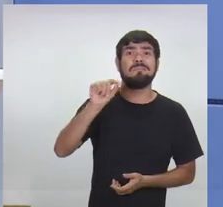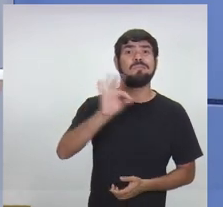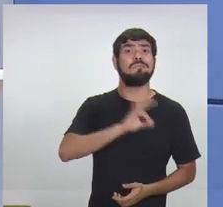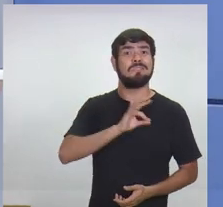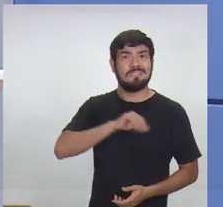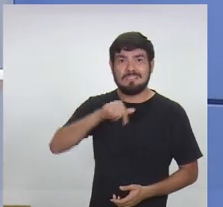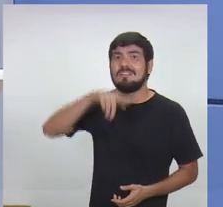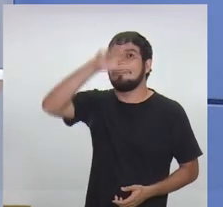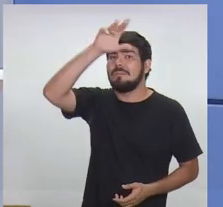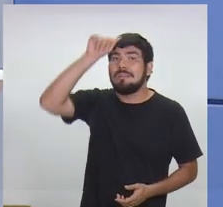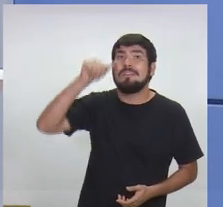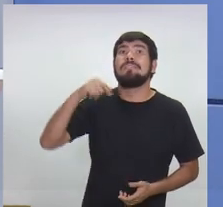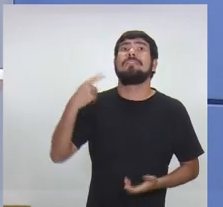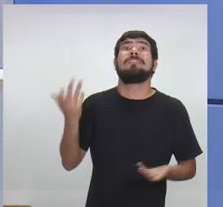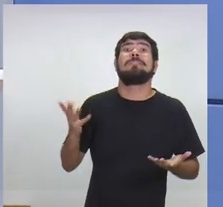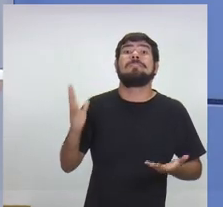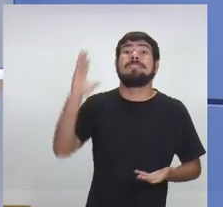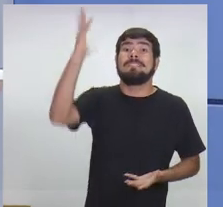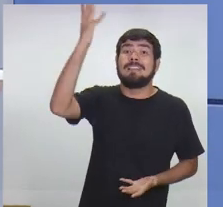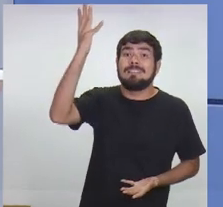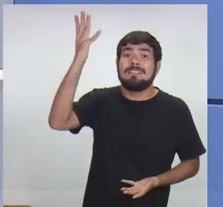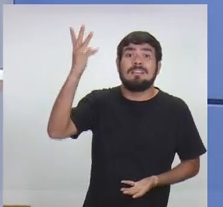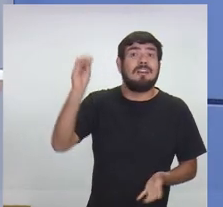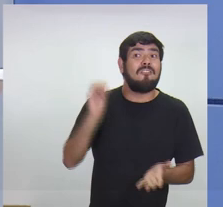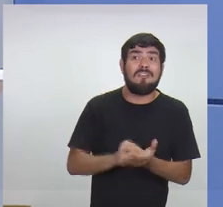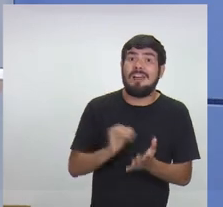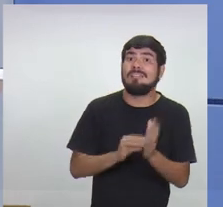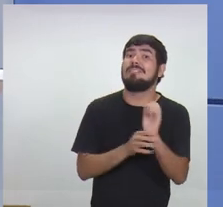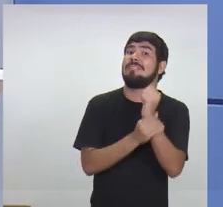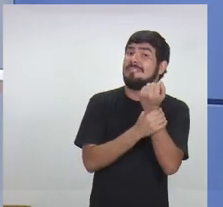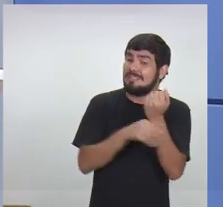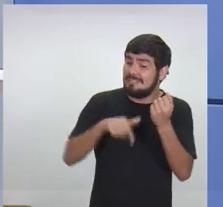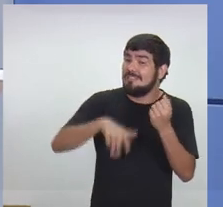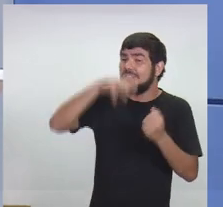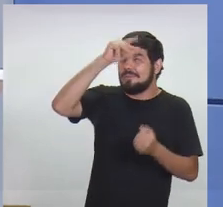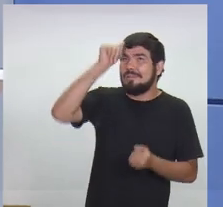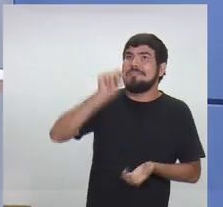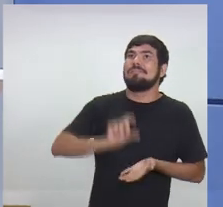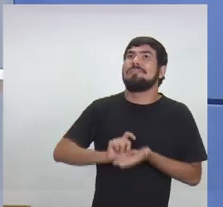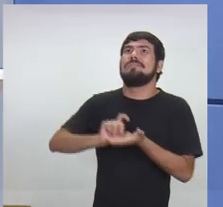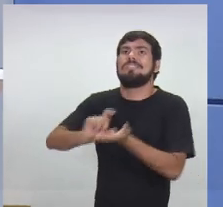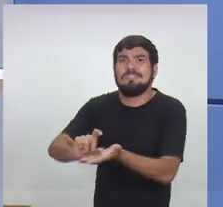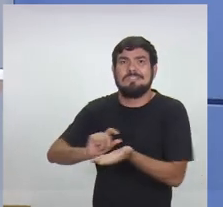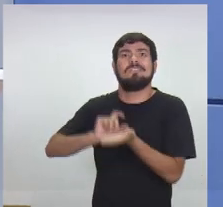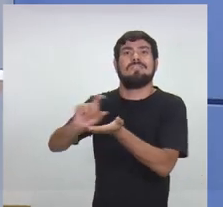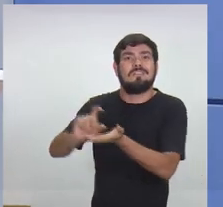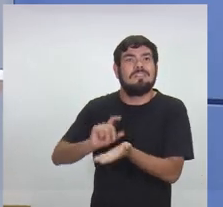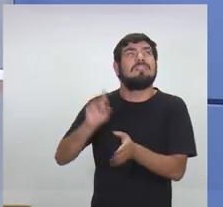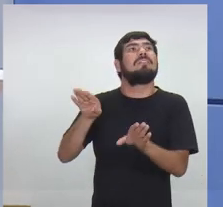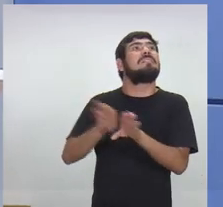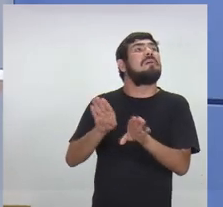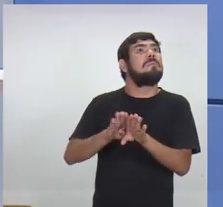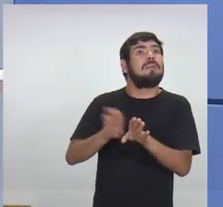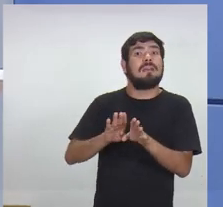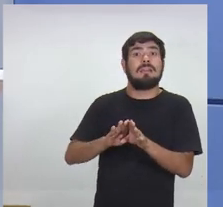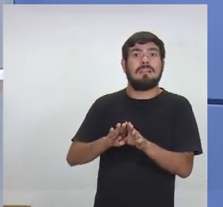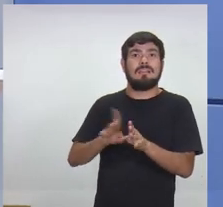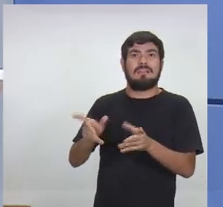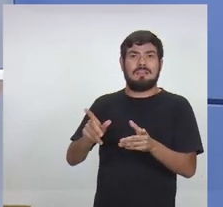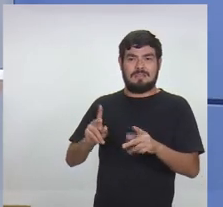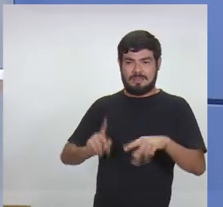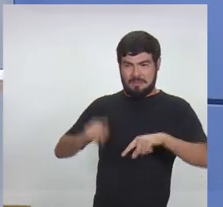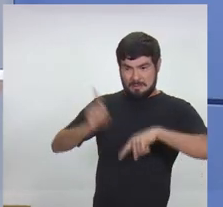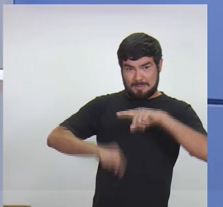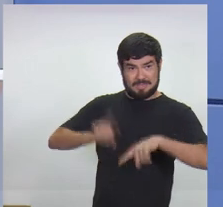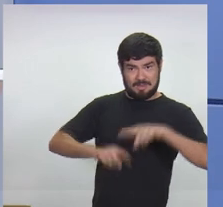isso faz com que nós possamos hoje não tem a segurança de vida que nós estamos investindo não só nisso aparelhando também as nossas polícias a